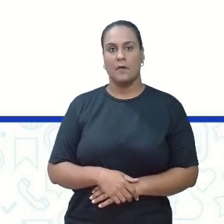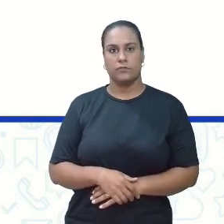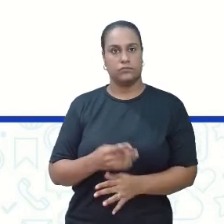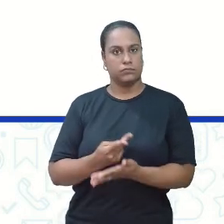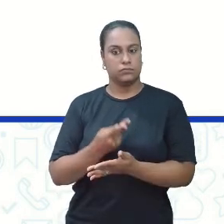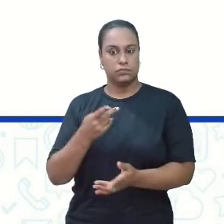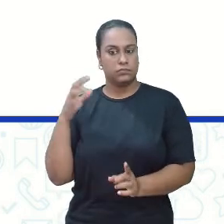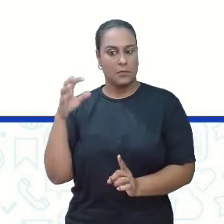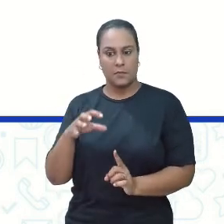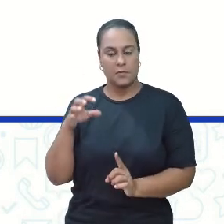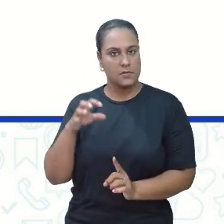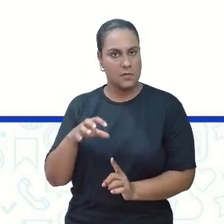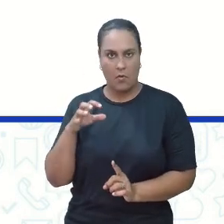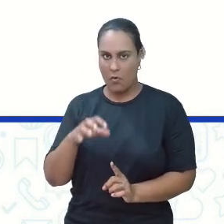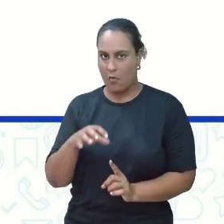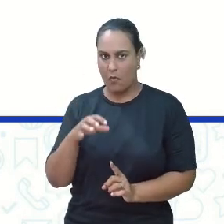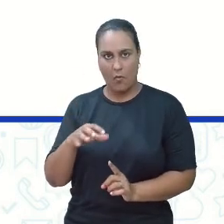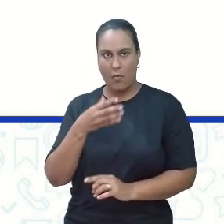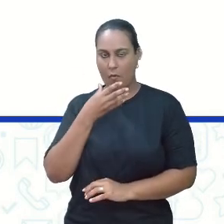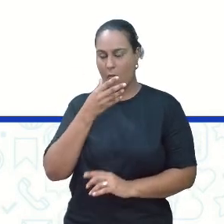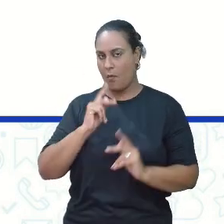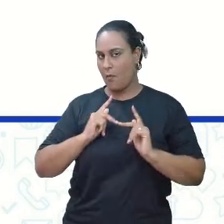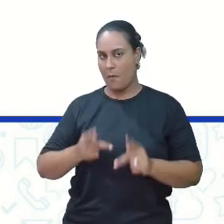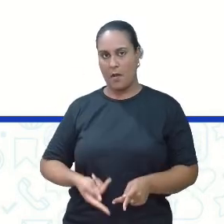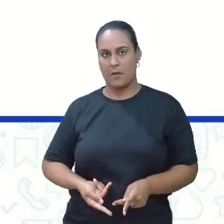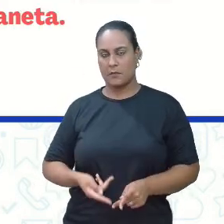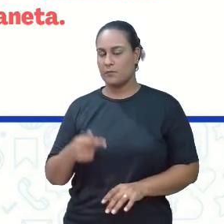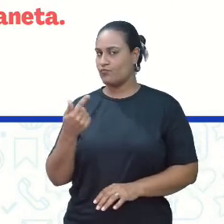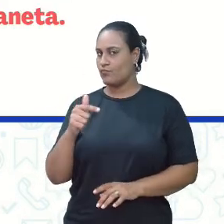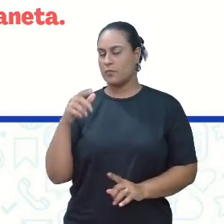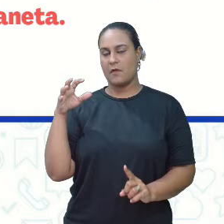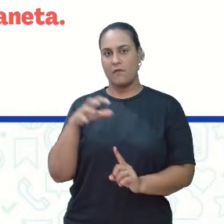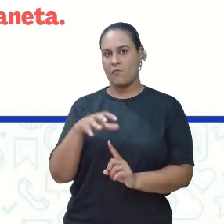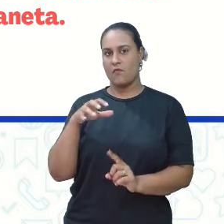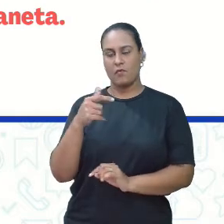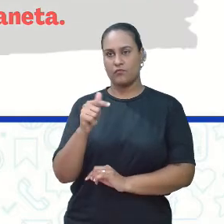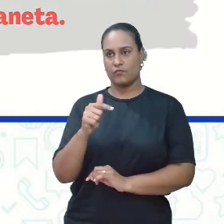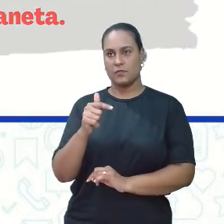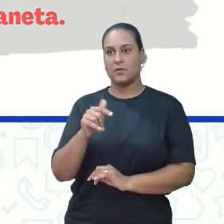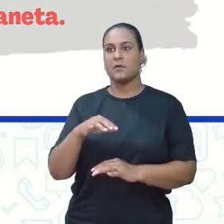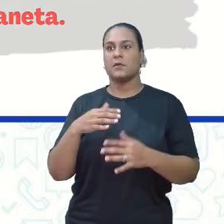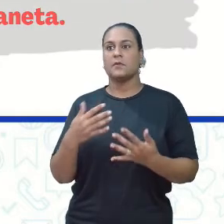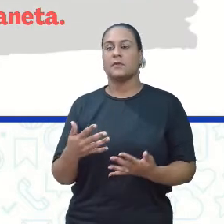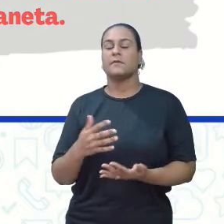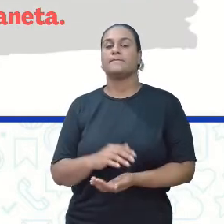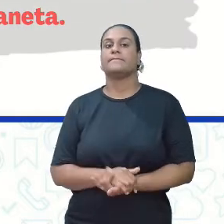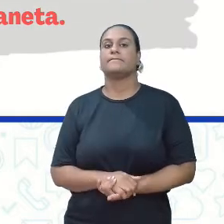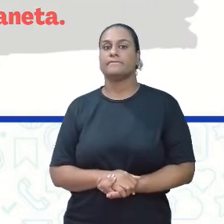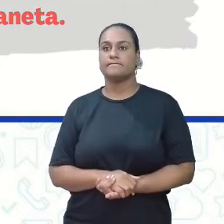seja, que ocorrem sem a intervenção humana, como a gente estava dizendo. Então, os desastres